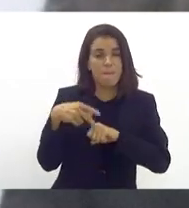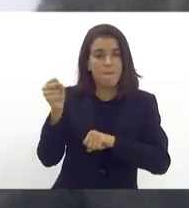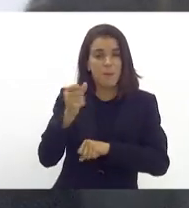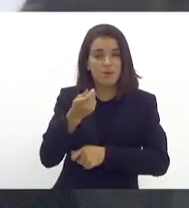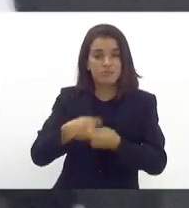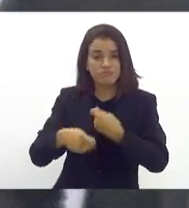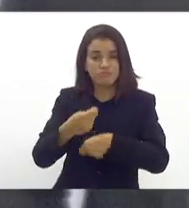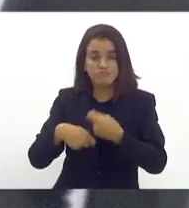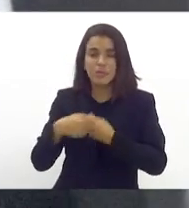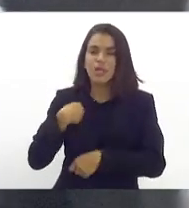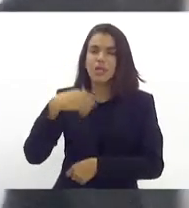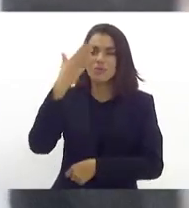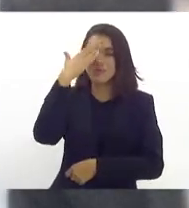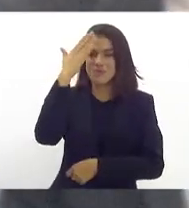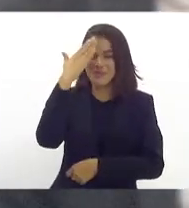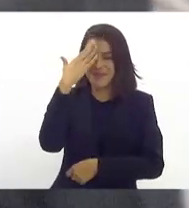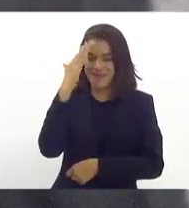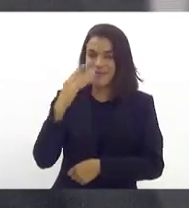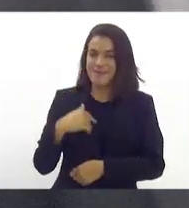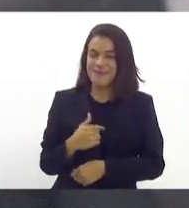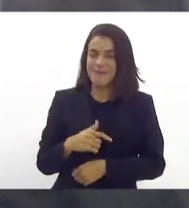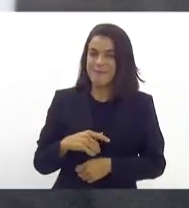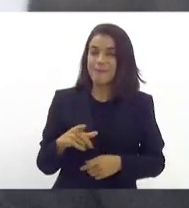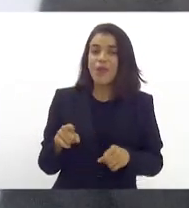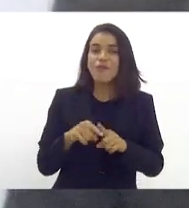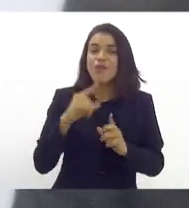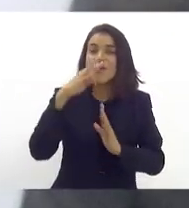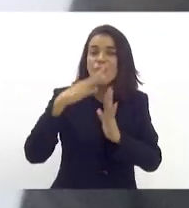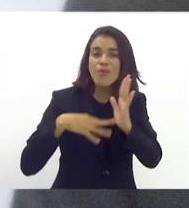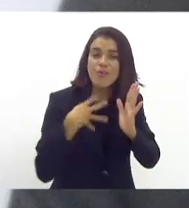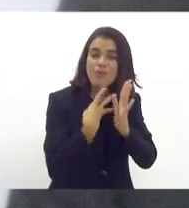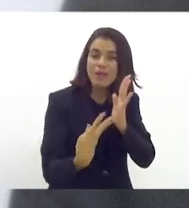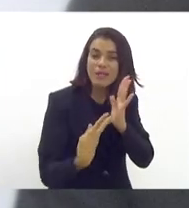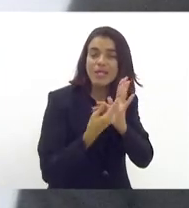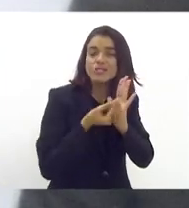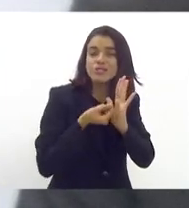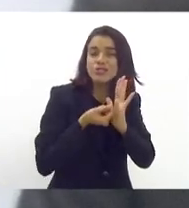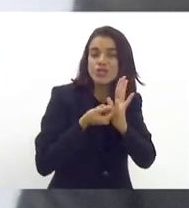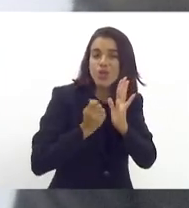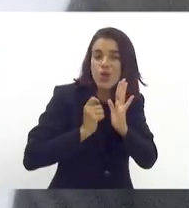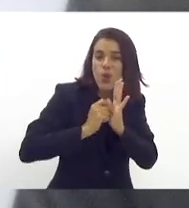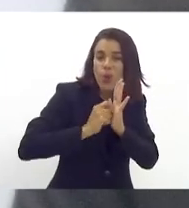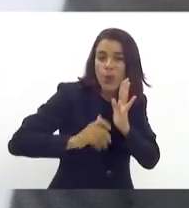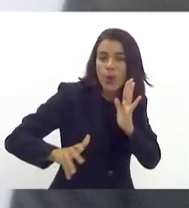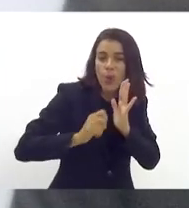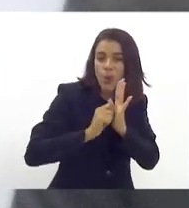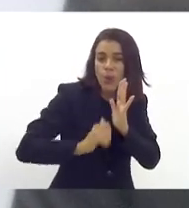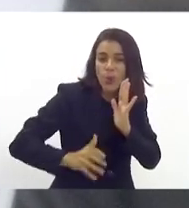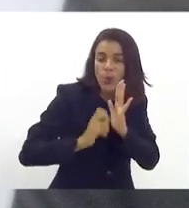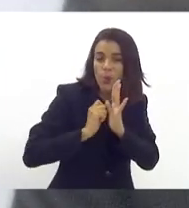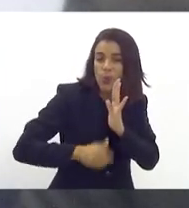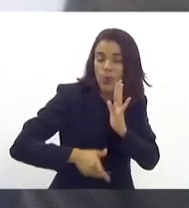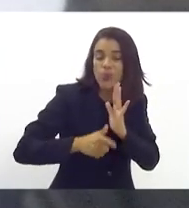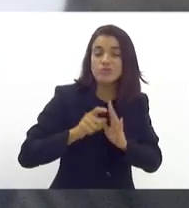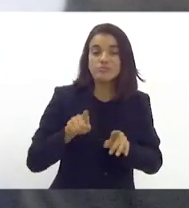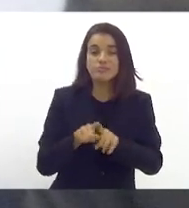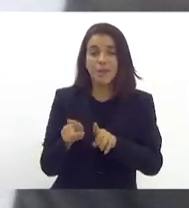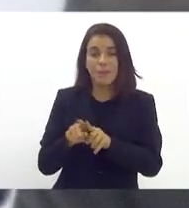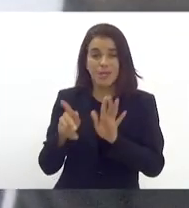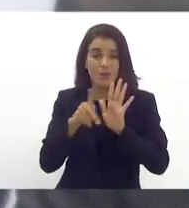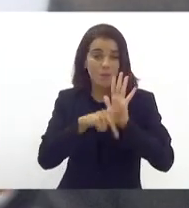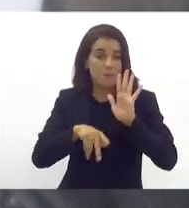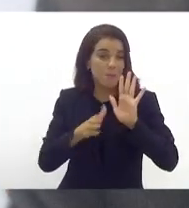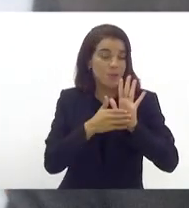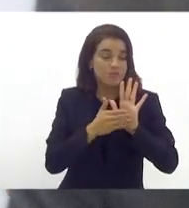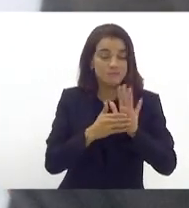falando o que mais vi na minha vida foi planilha de custo planilha de projeto e o que eu mais tinha era